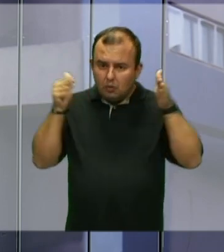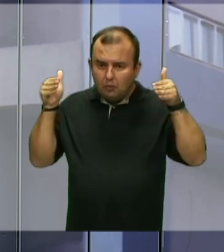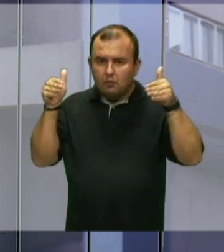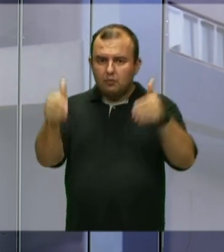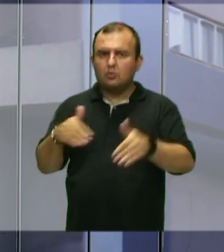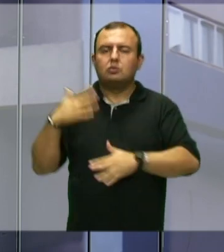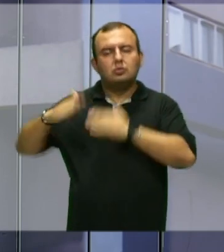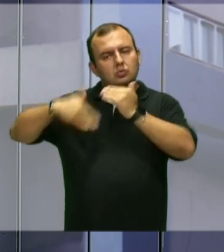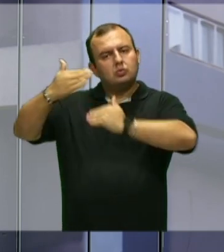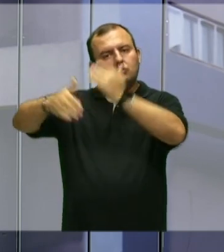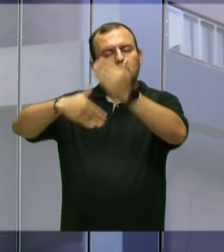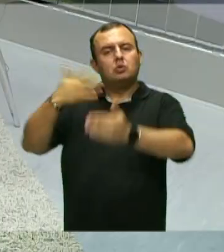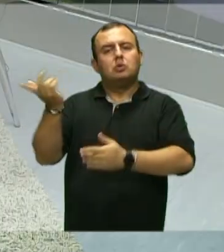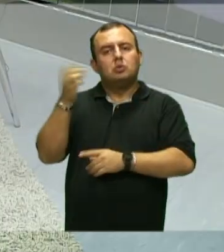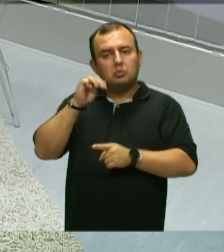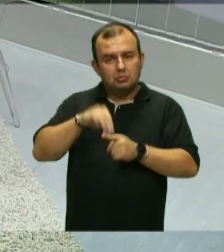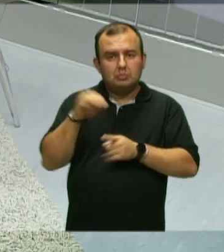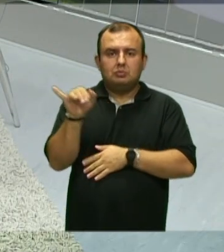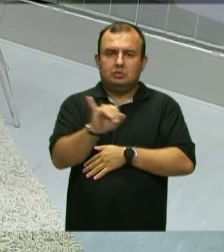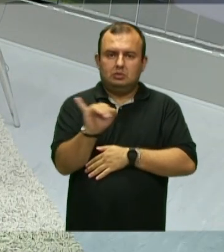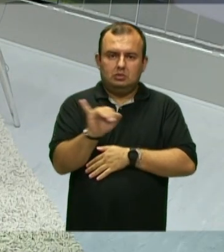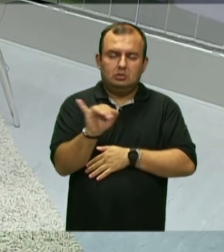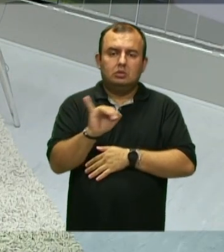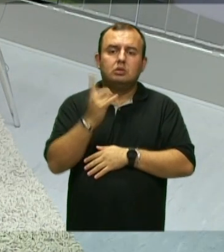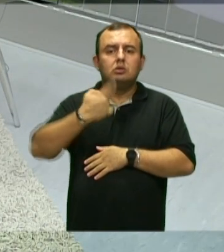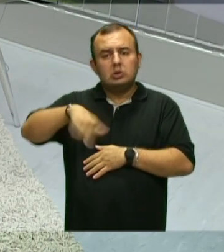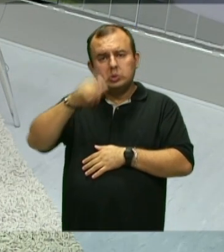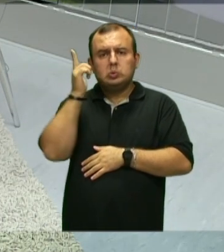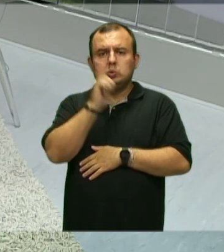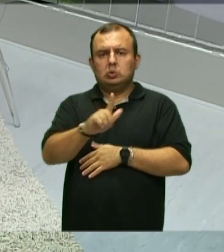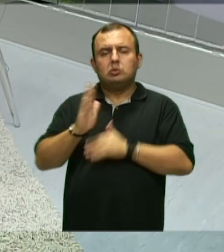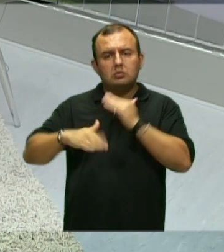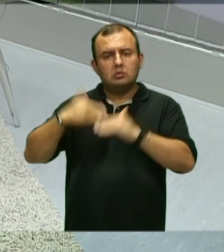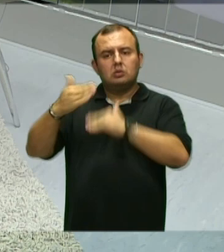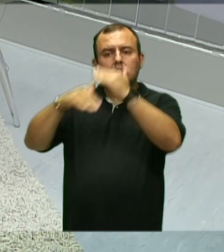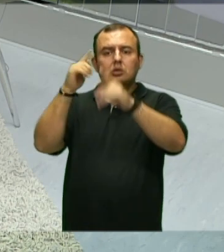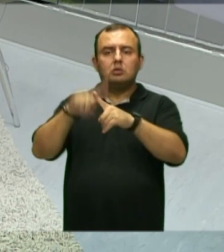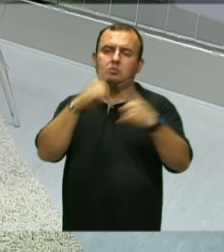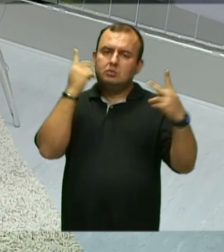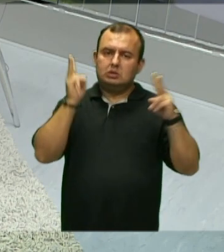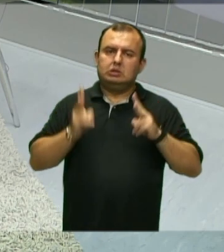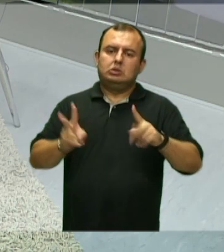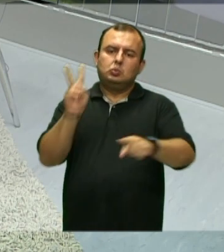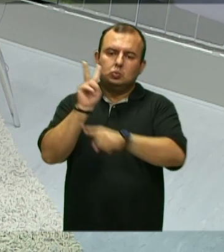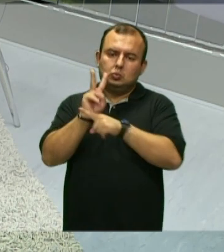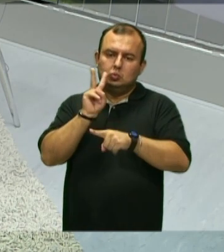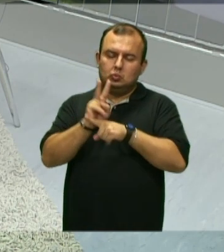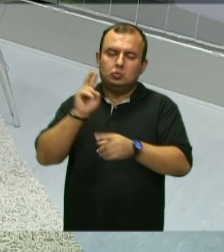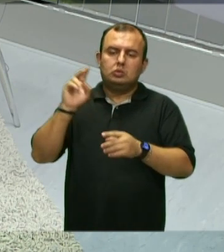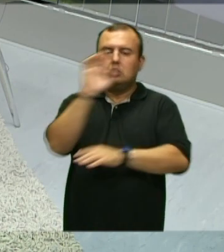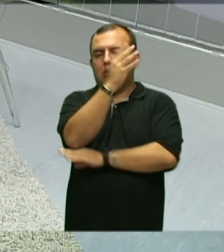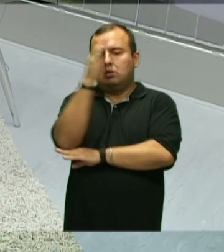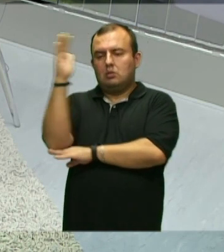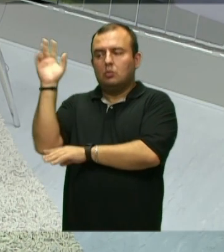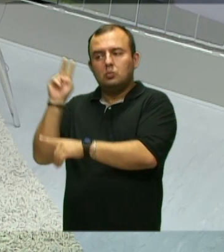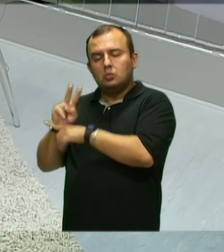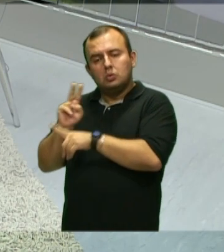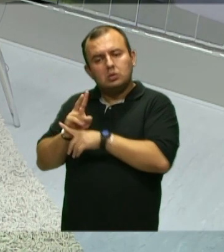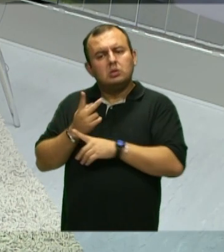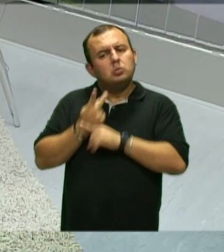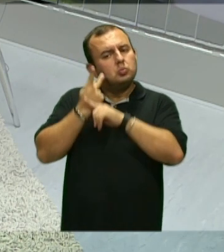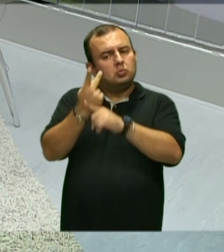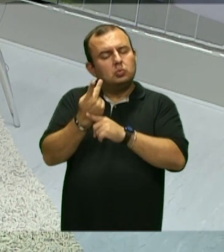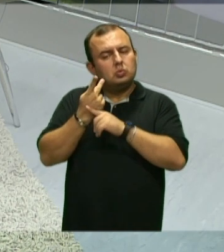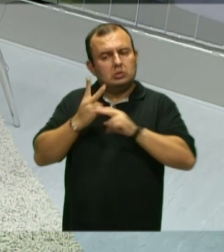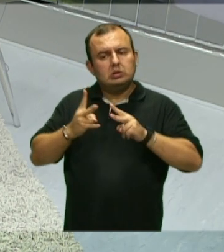do desenvolvimento do nosso município, a gente avançou, mas sempre cuidando do meio ambiente. É o que a gente procurou